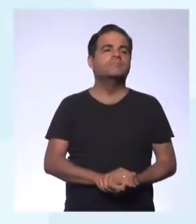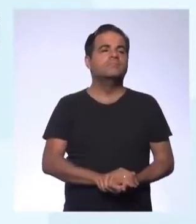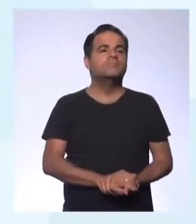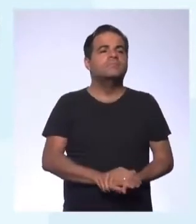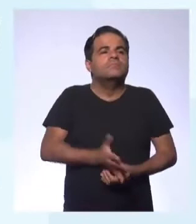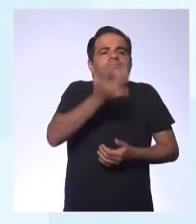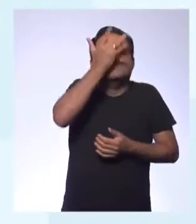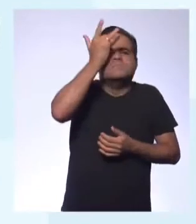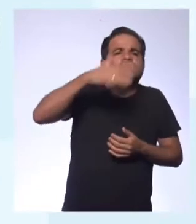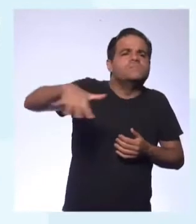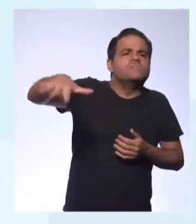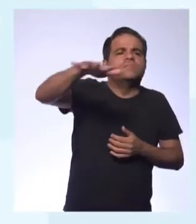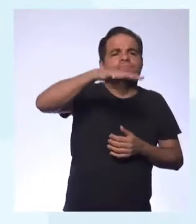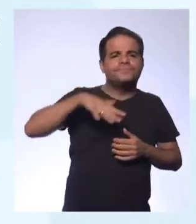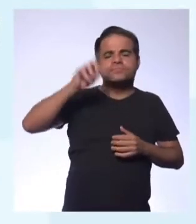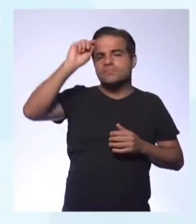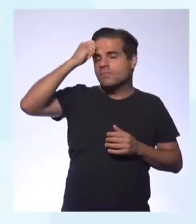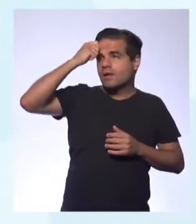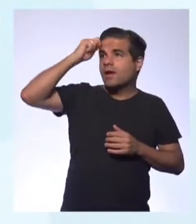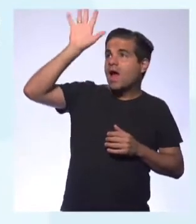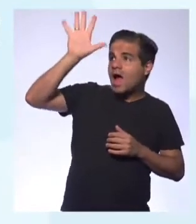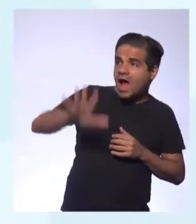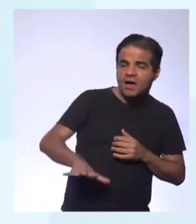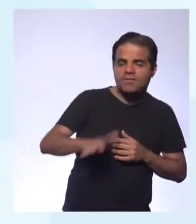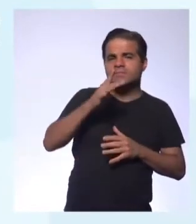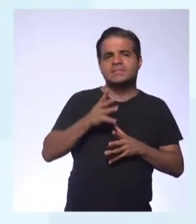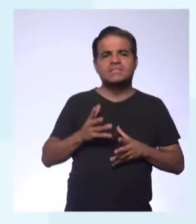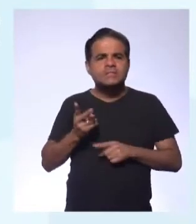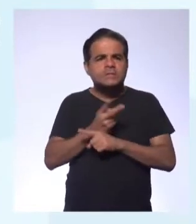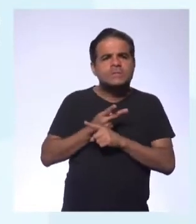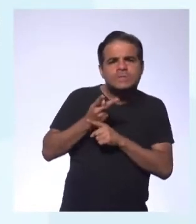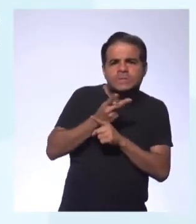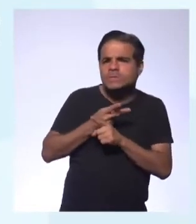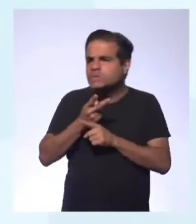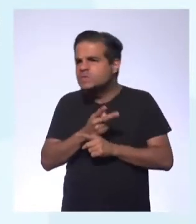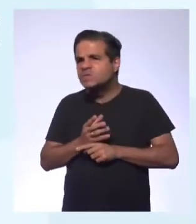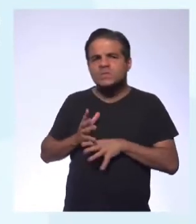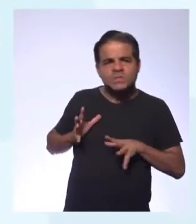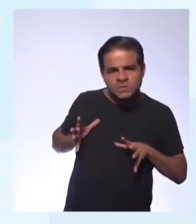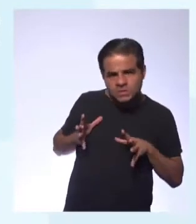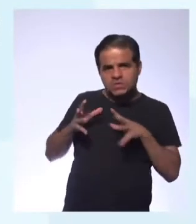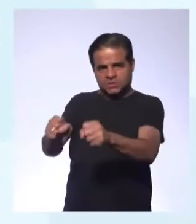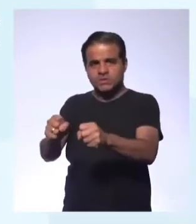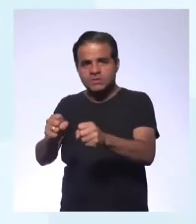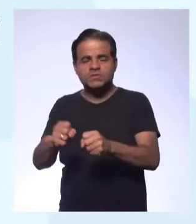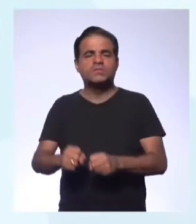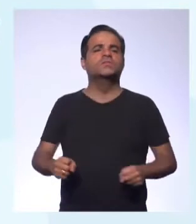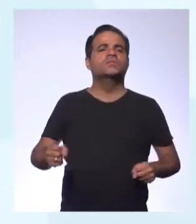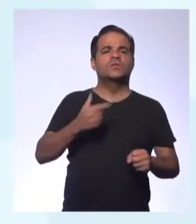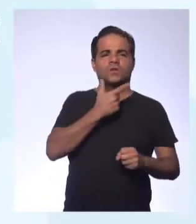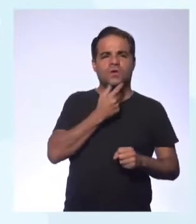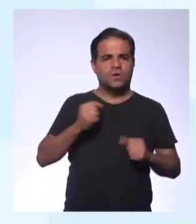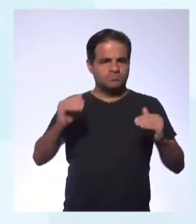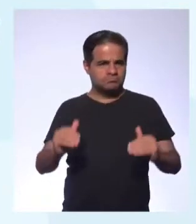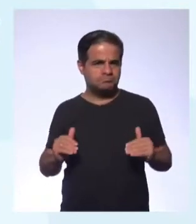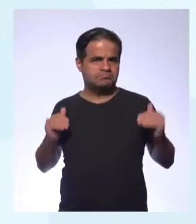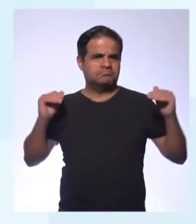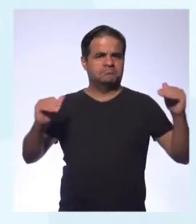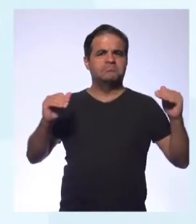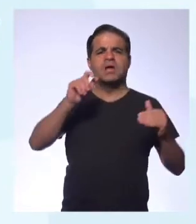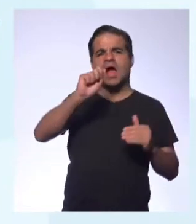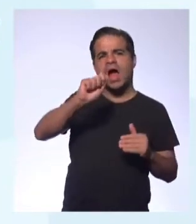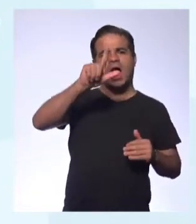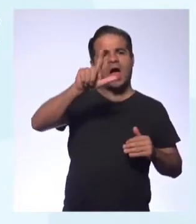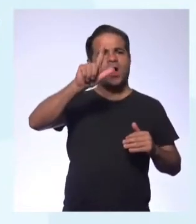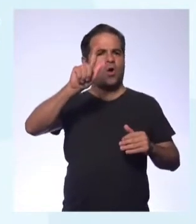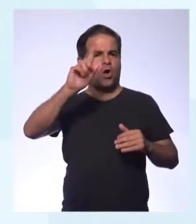As pessoas escravizadas na África eram caçadas e capturadas por seus algozes e depois